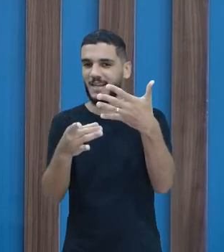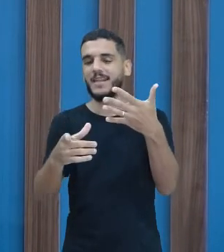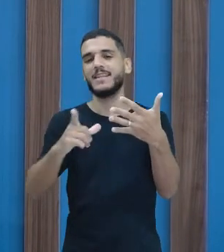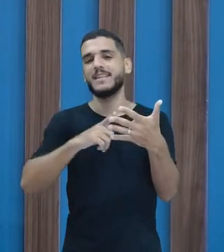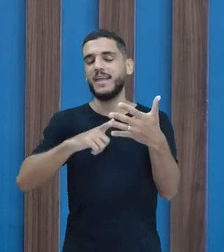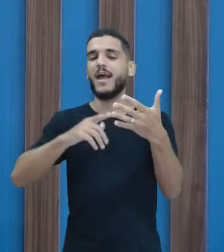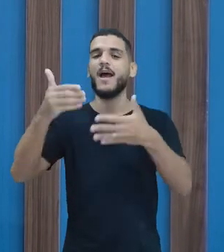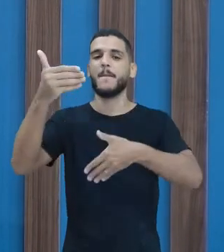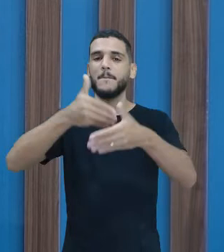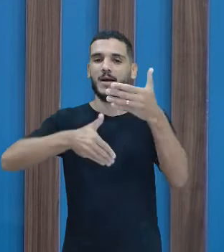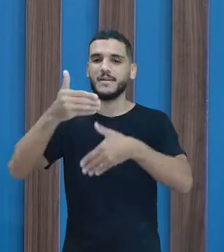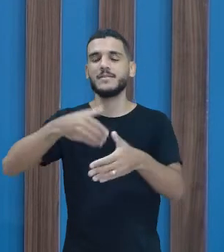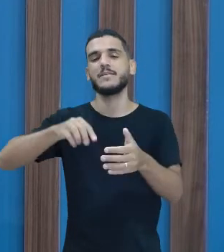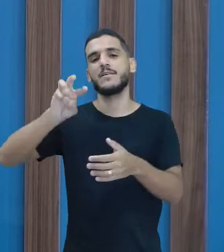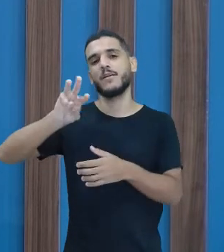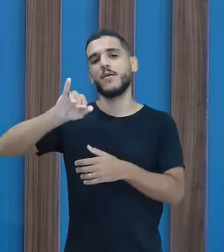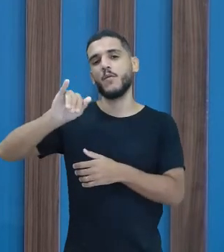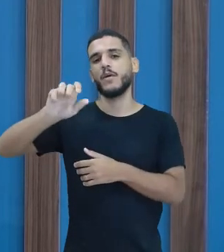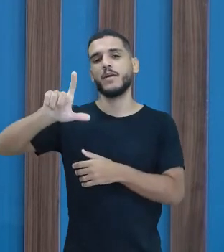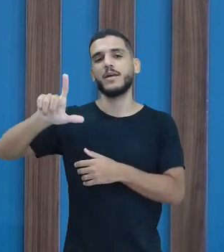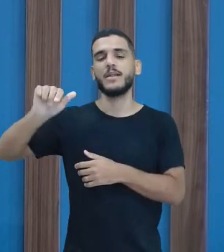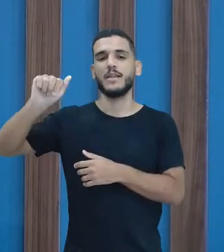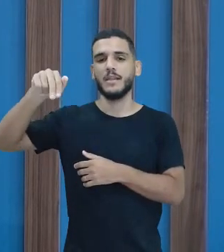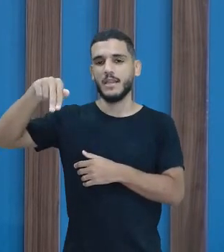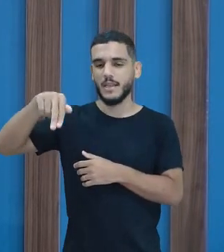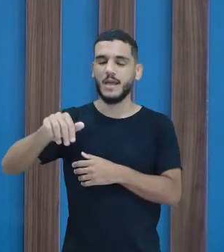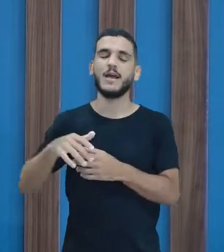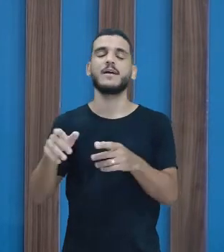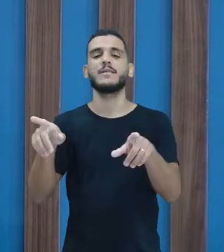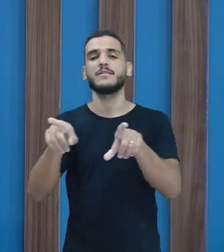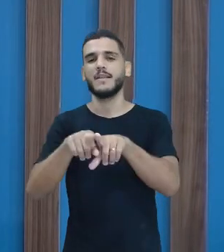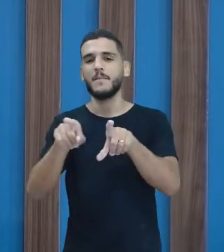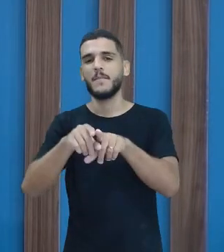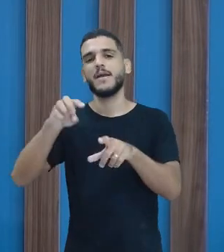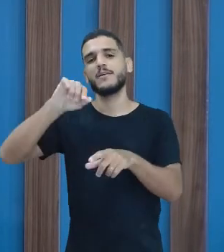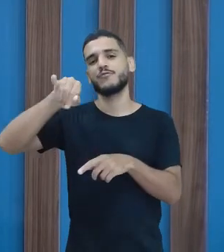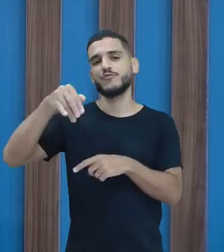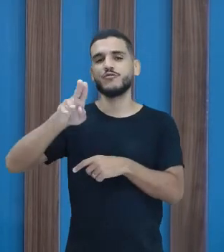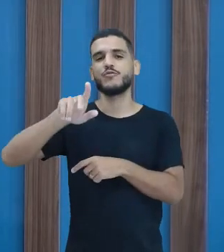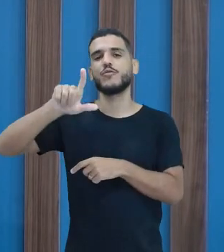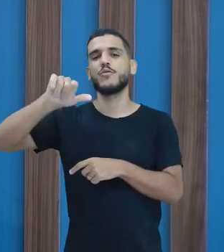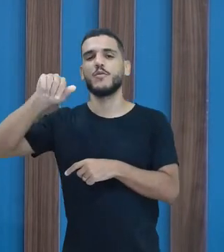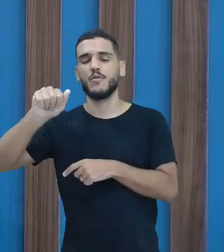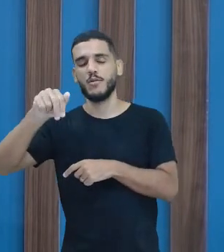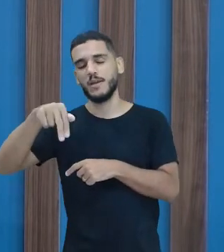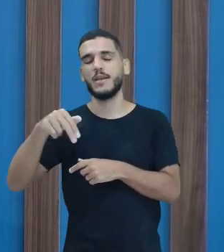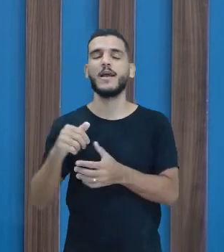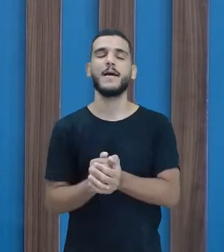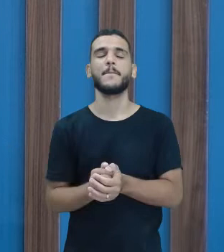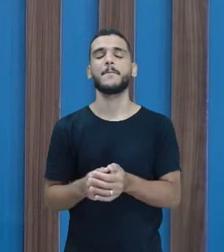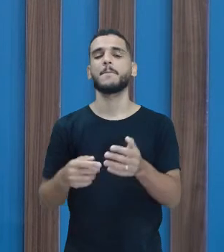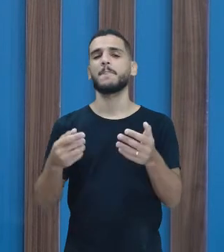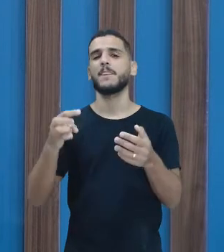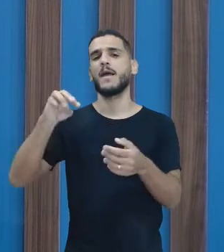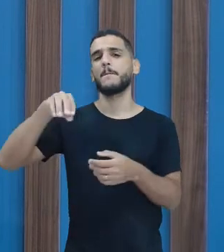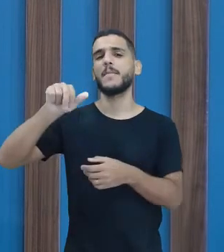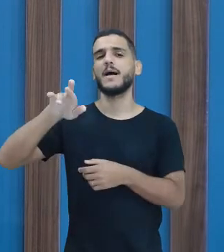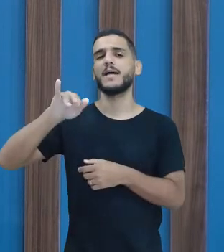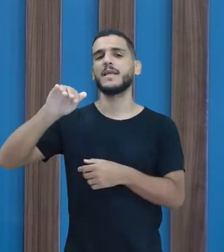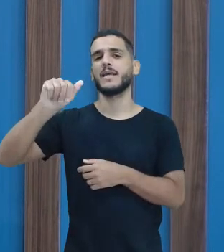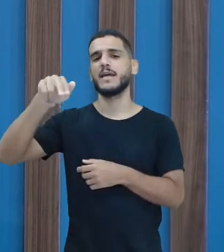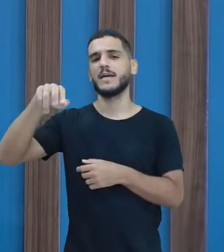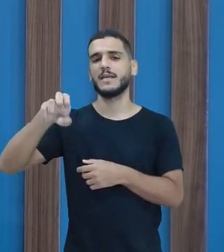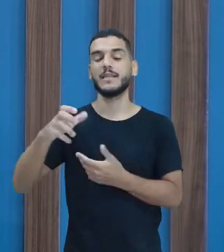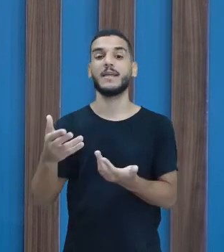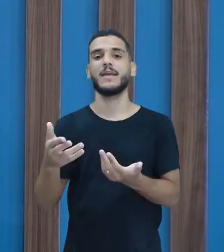a participação de William, de Mariane, de Júlia. Tem alguns estudantes, não é? Inclusive o Ricardo